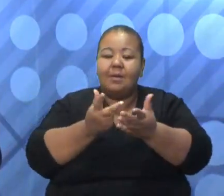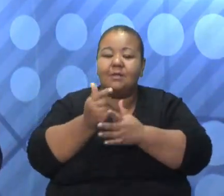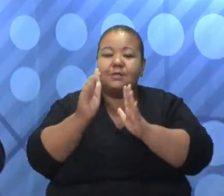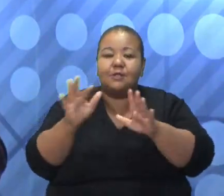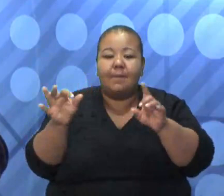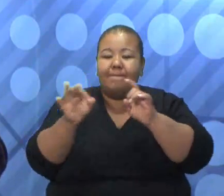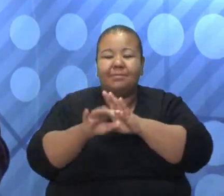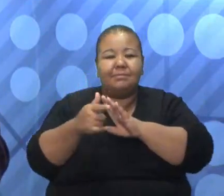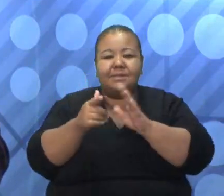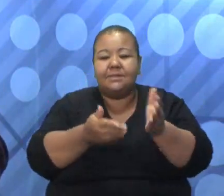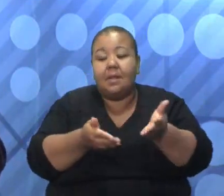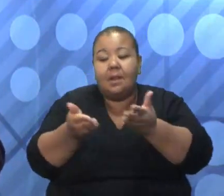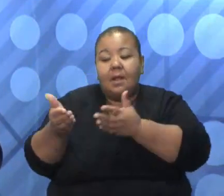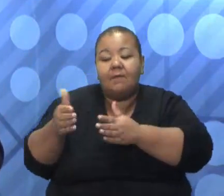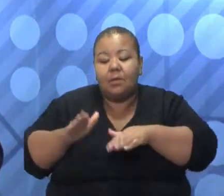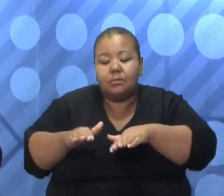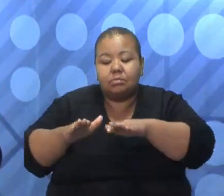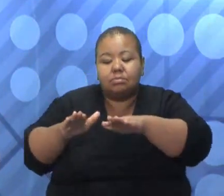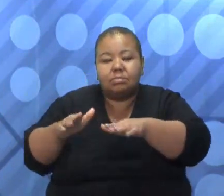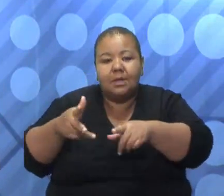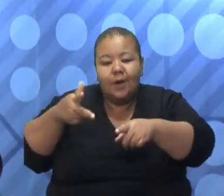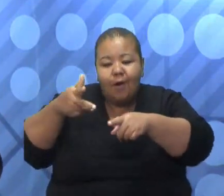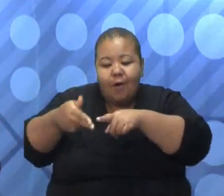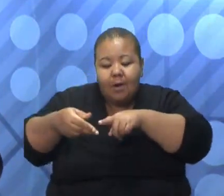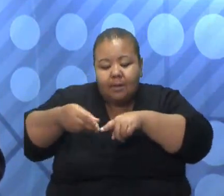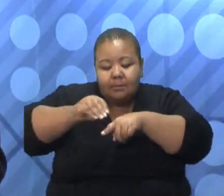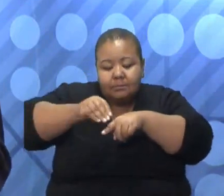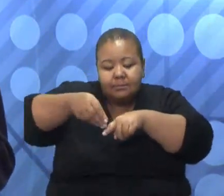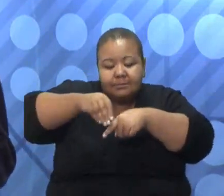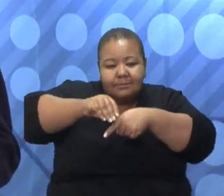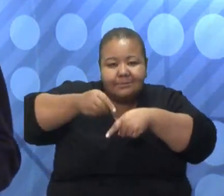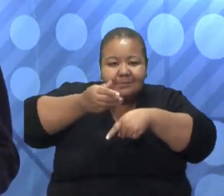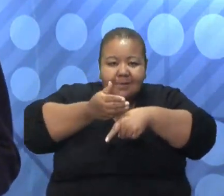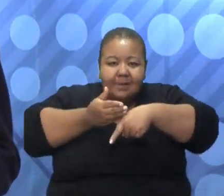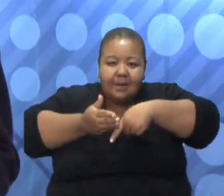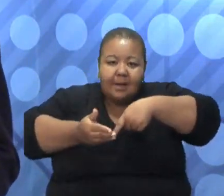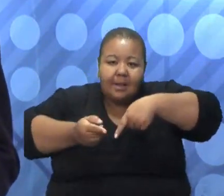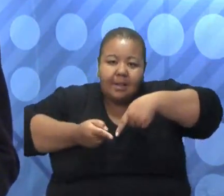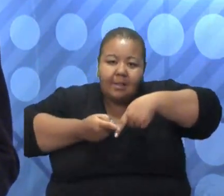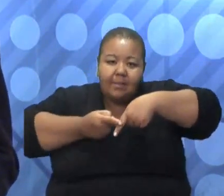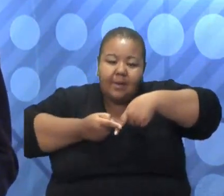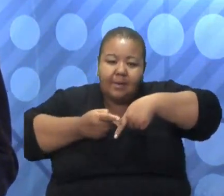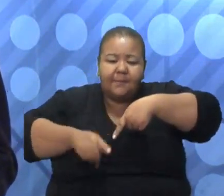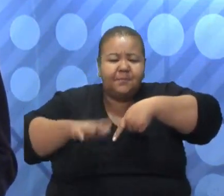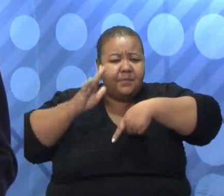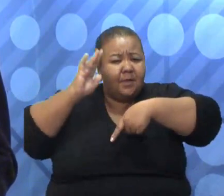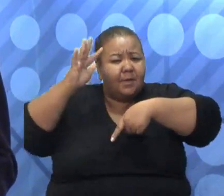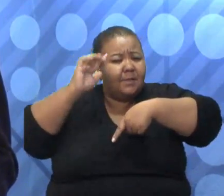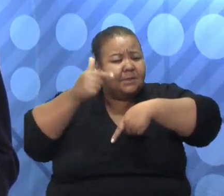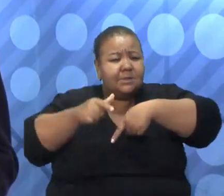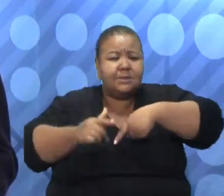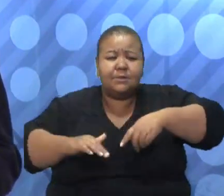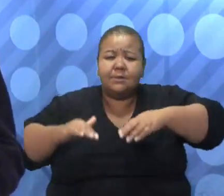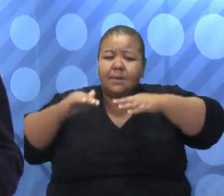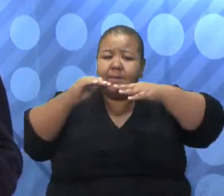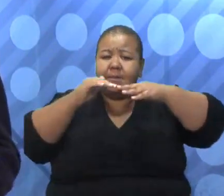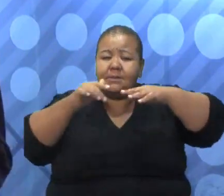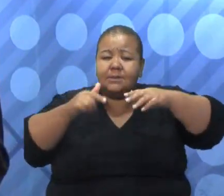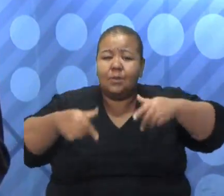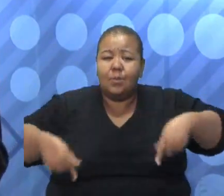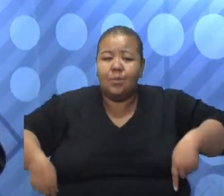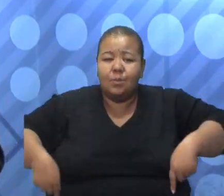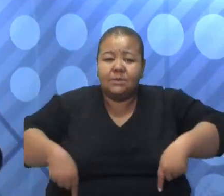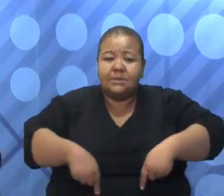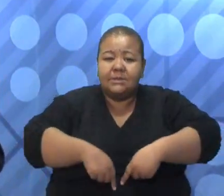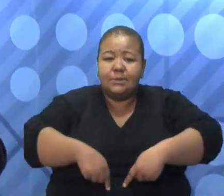se ajuste sem precisar fazer nenhuma dobra, nenhum ajuste dentro dessa barra. Mas vai imaginando se você não tivesse uma padronização de cintura